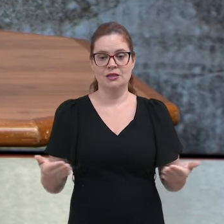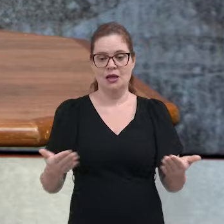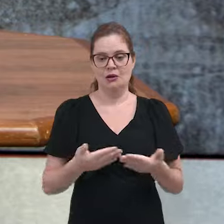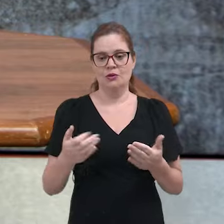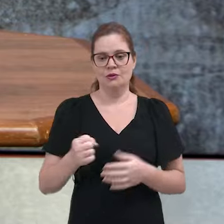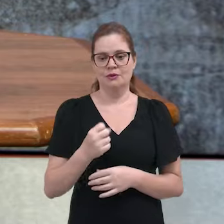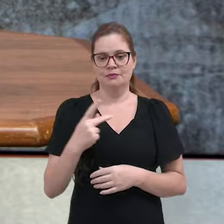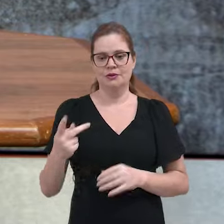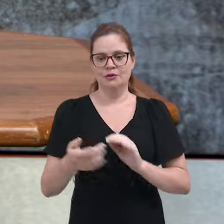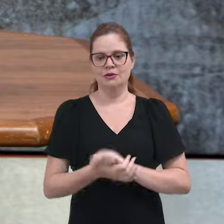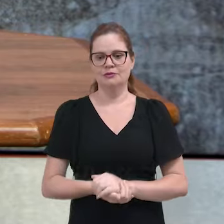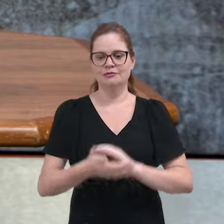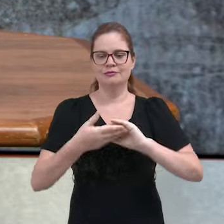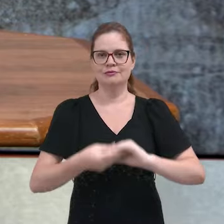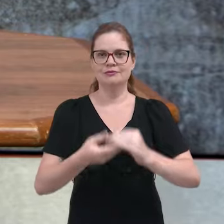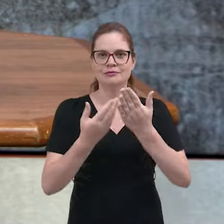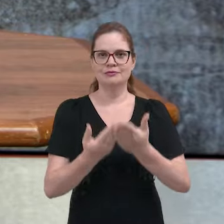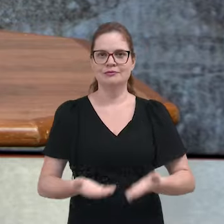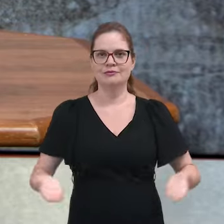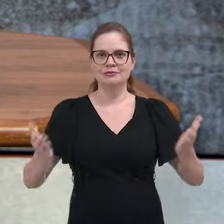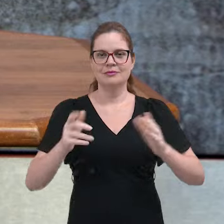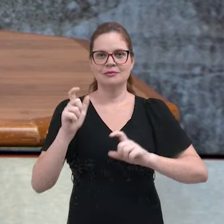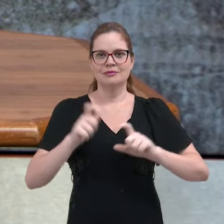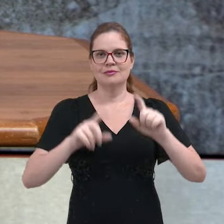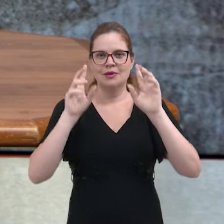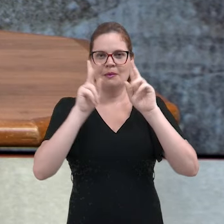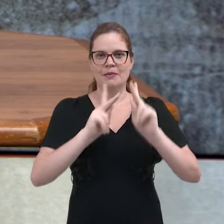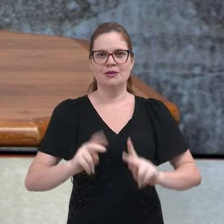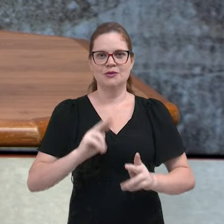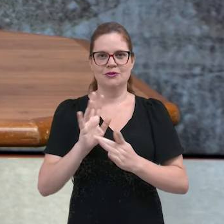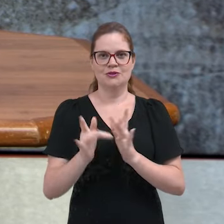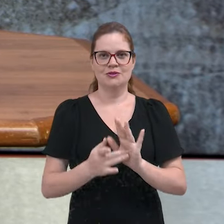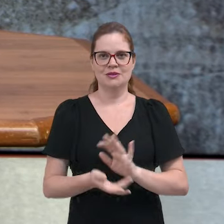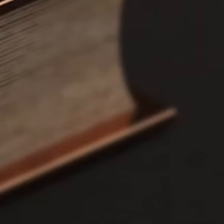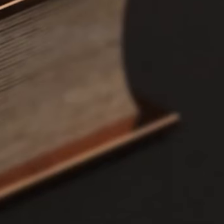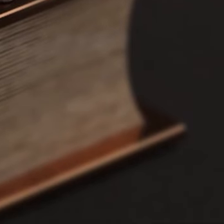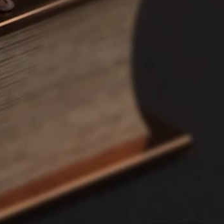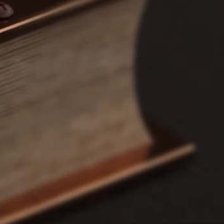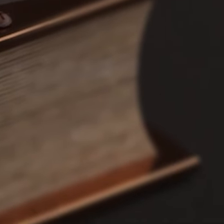por hoje, desejando a todos os irmãos a paz do Senhor Jesus.